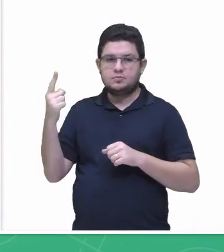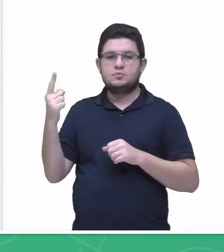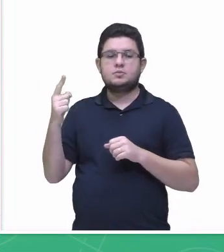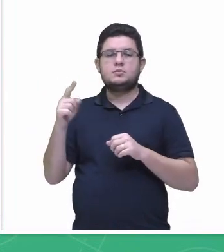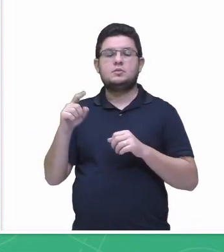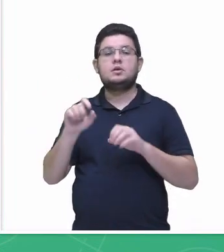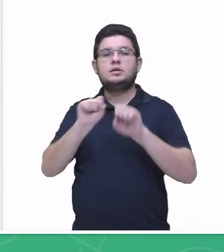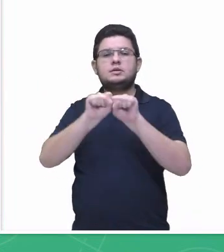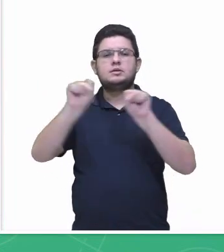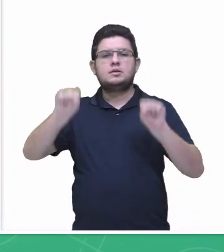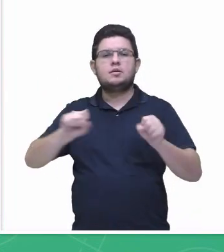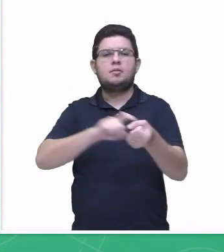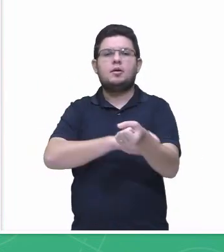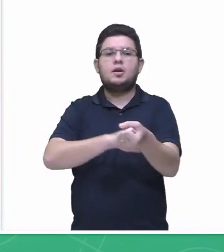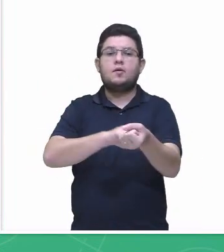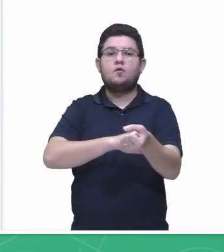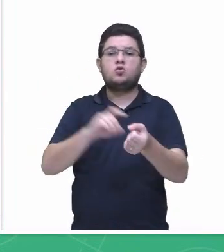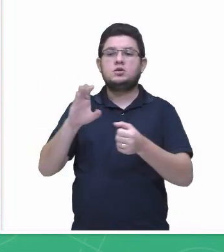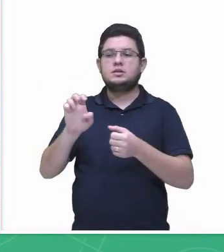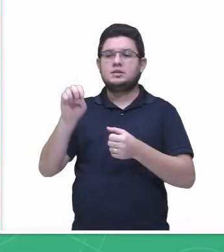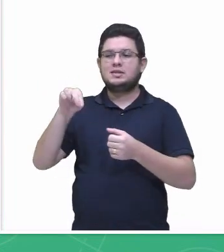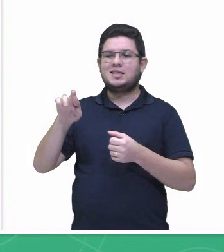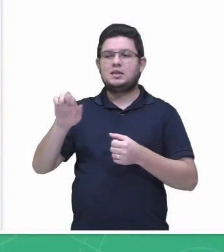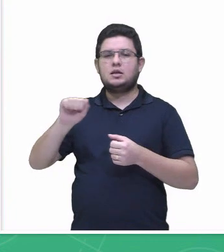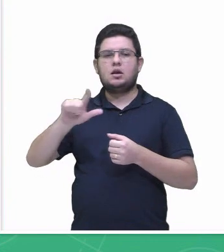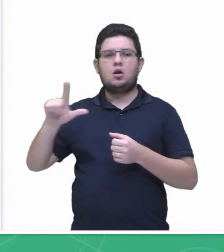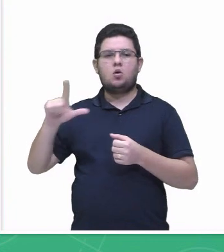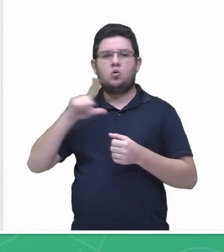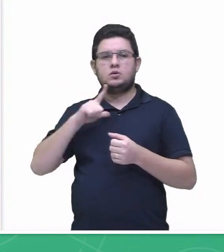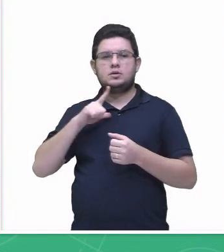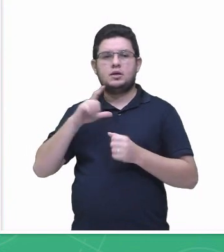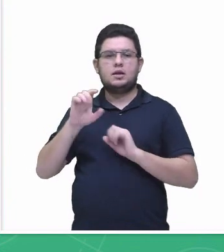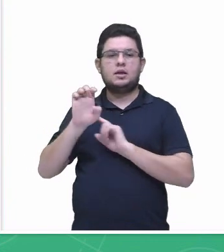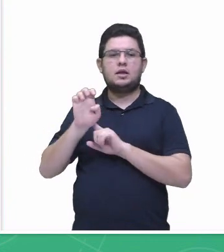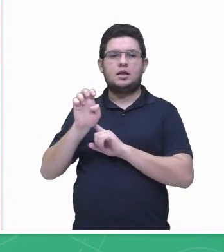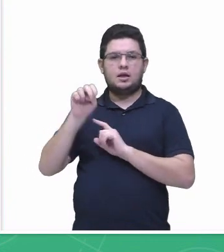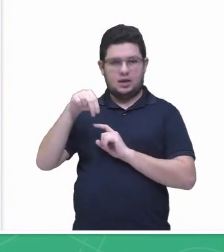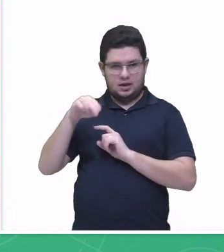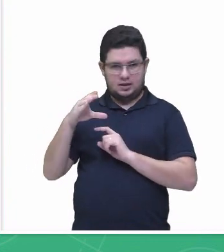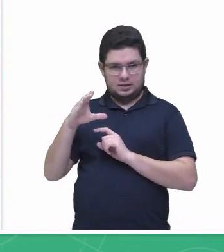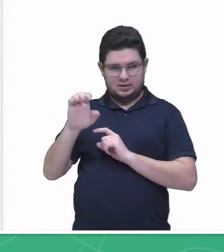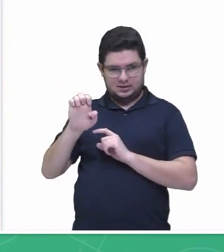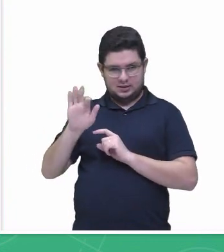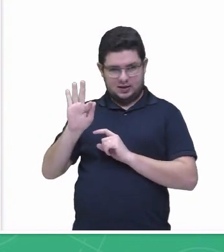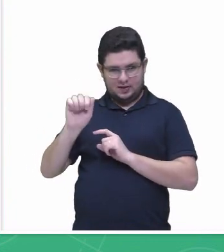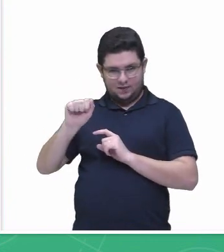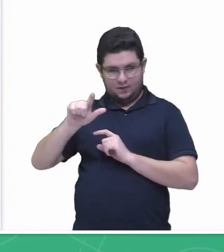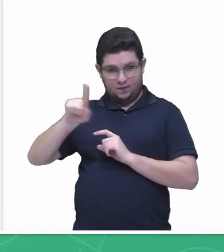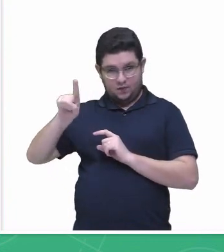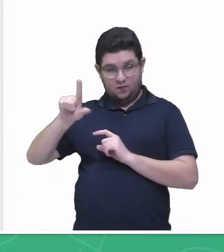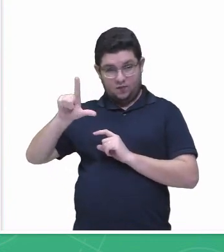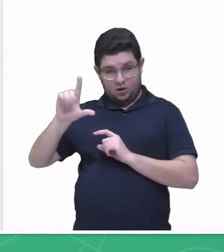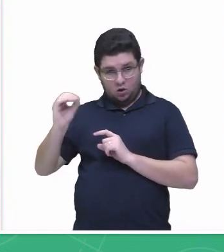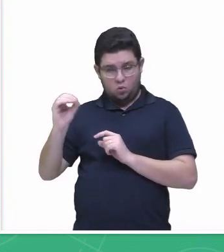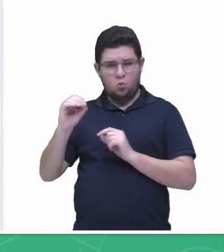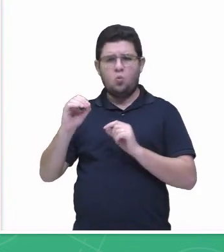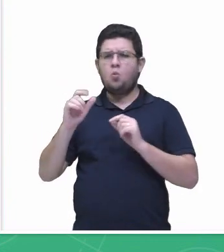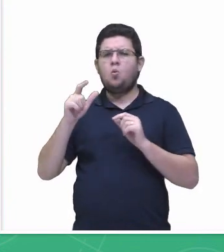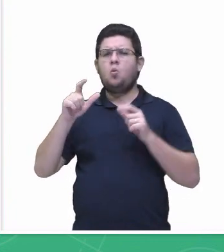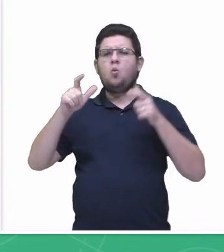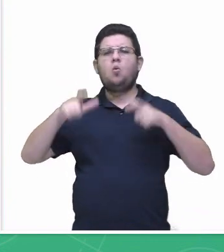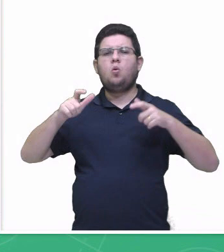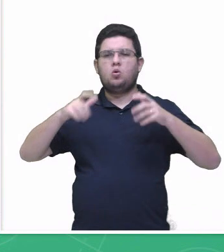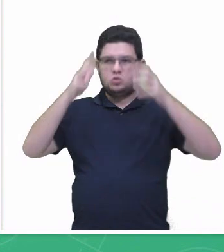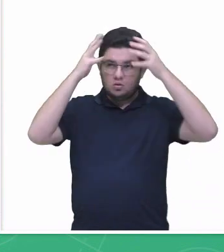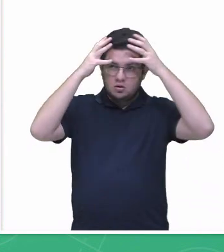nervoso central é o encéfalo. Né? O encéfalo está presente aqui, ó, na nossa caixa craniana. Né? Ele é composto por quê?